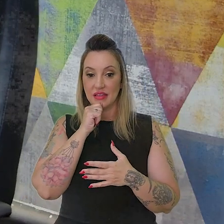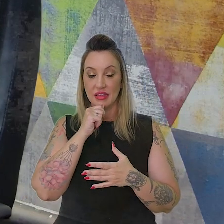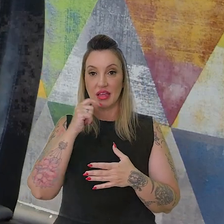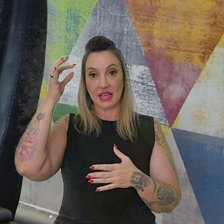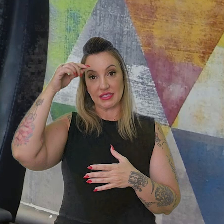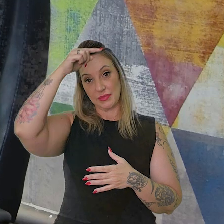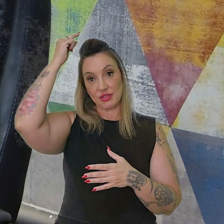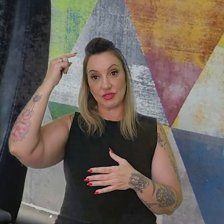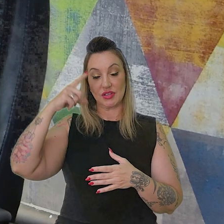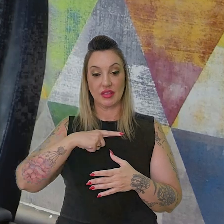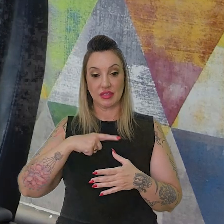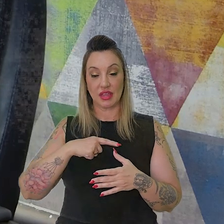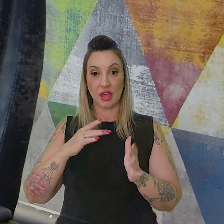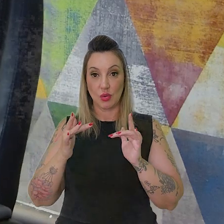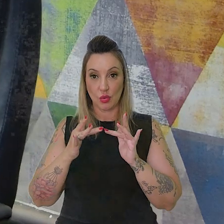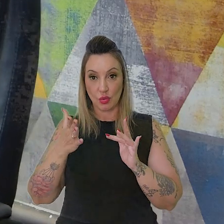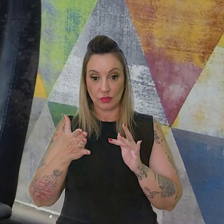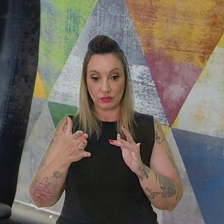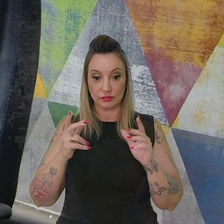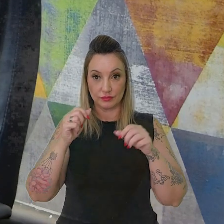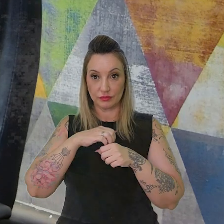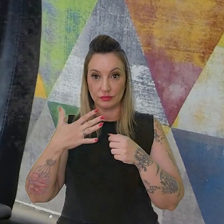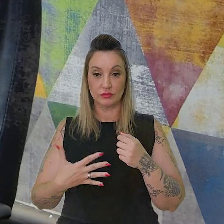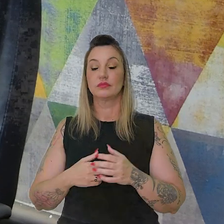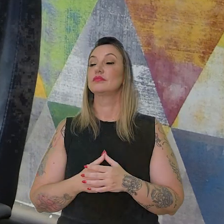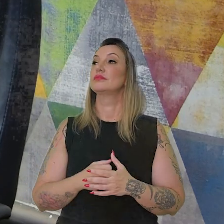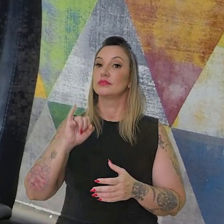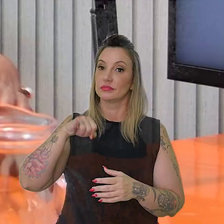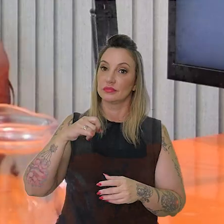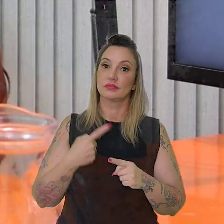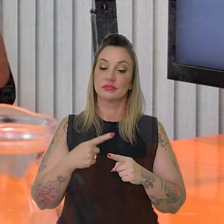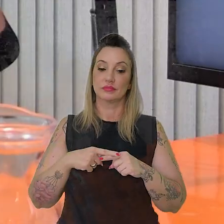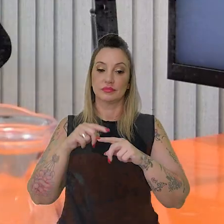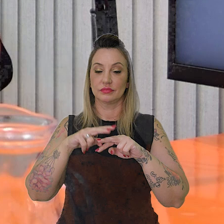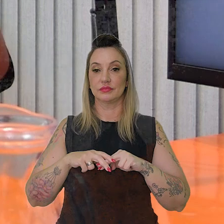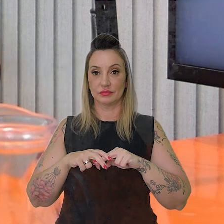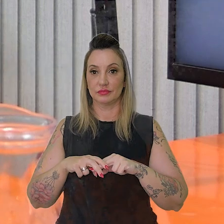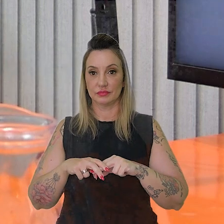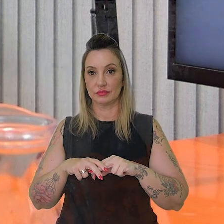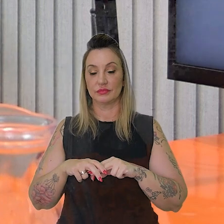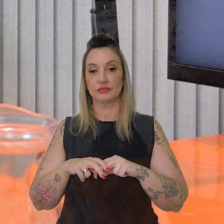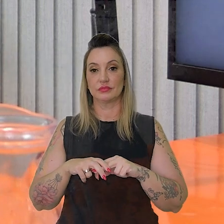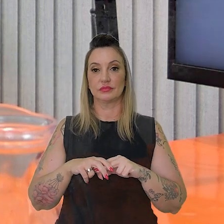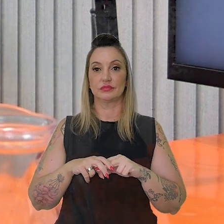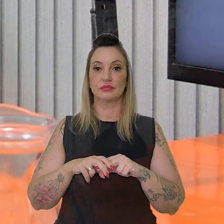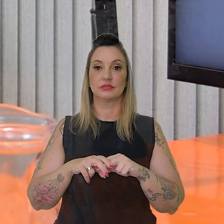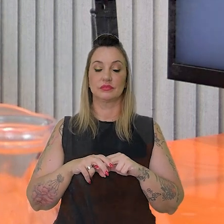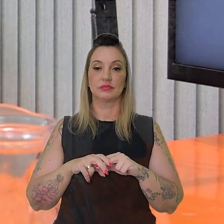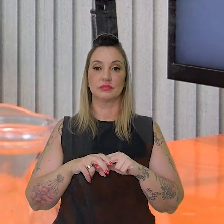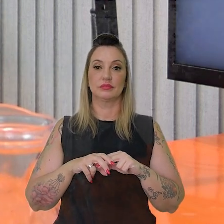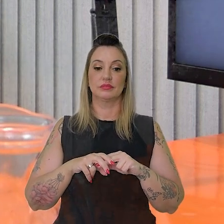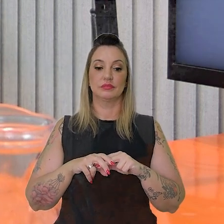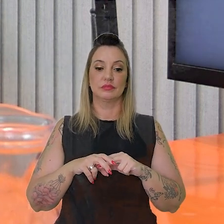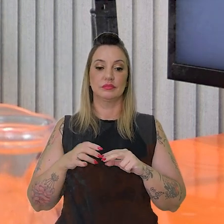lá no Espírito Santo ter contato com esse conteúdo sim por isso que agora a gente vai fazer eh